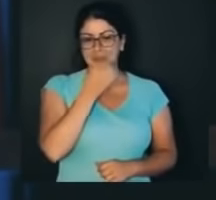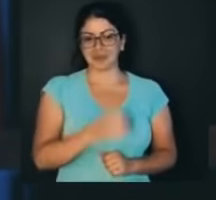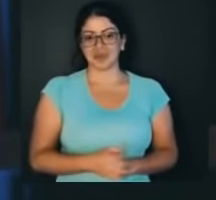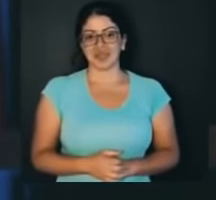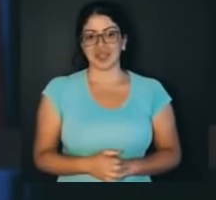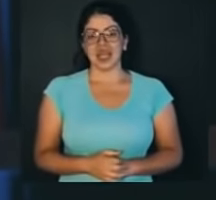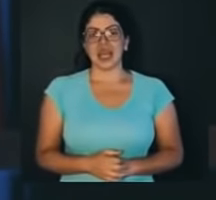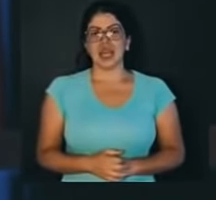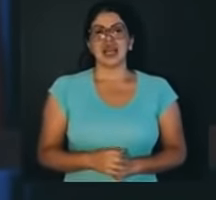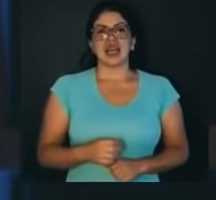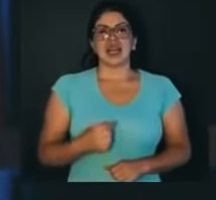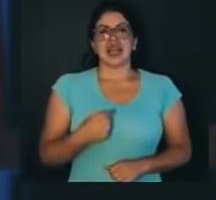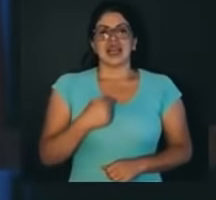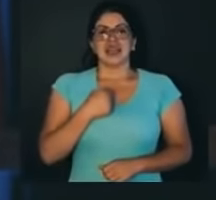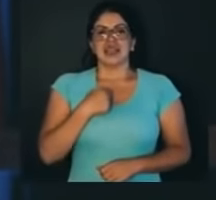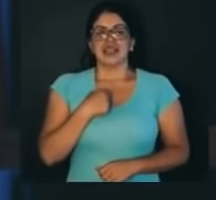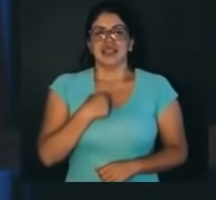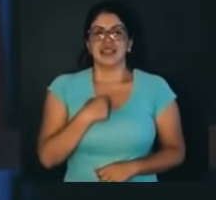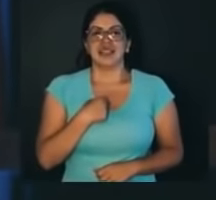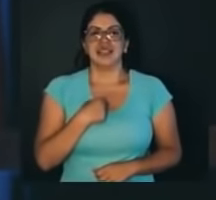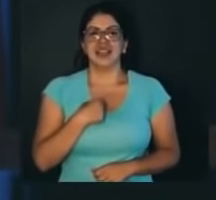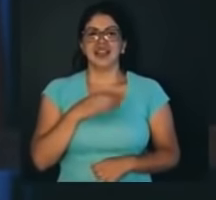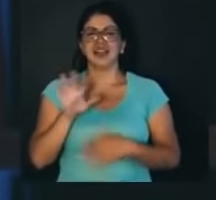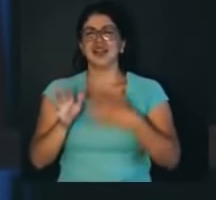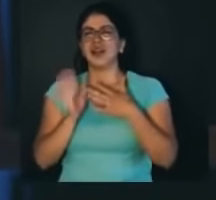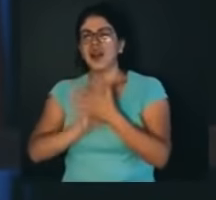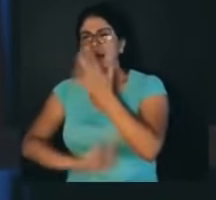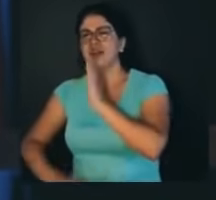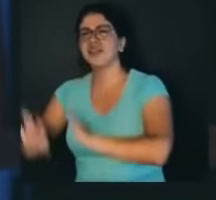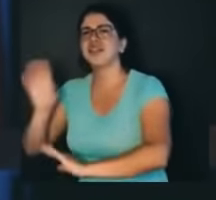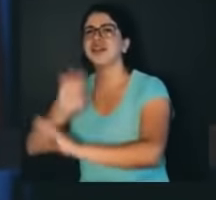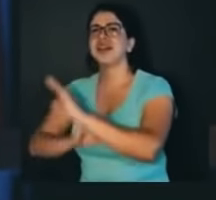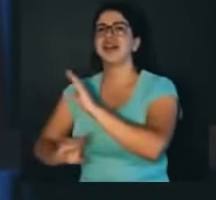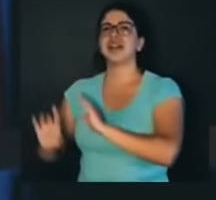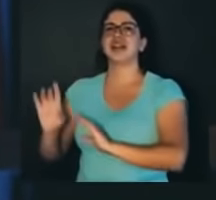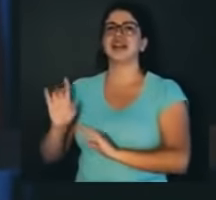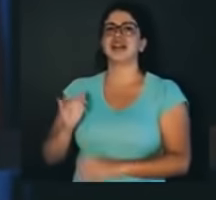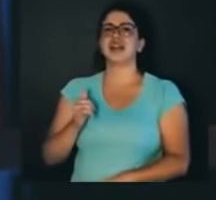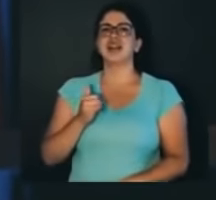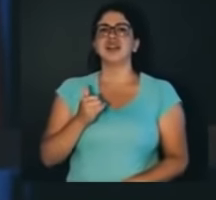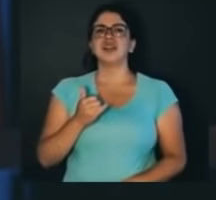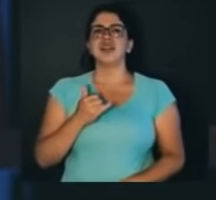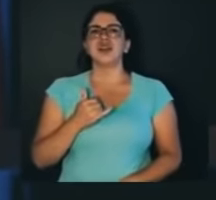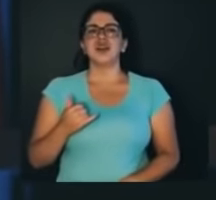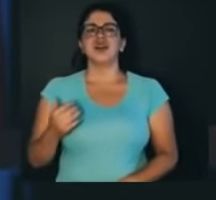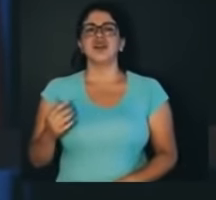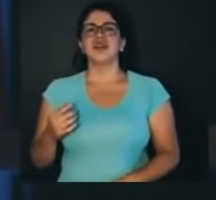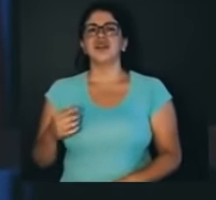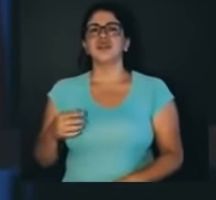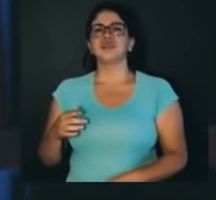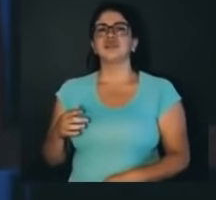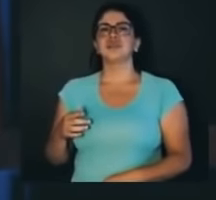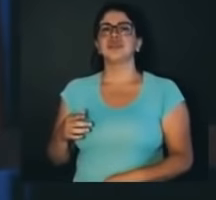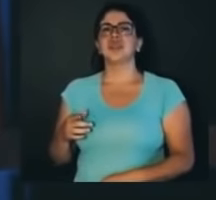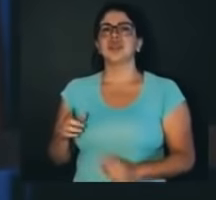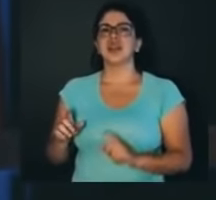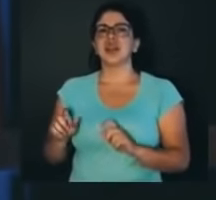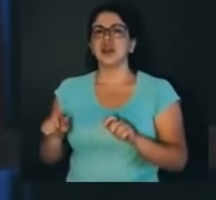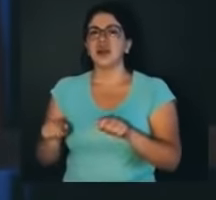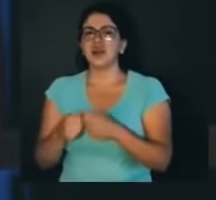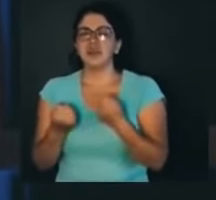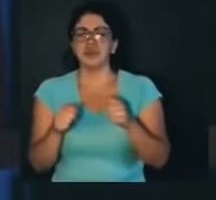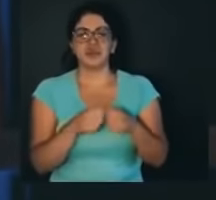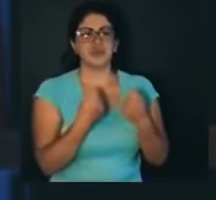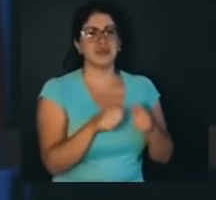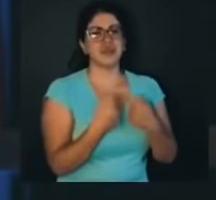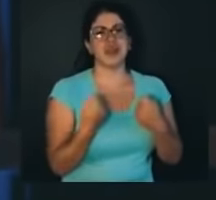tendo convocado a multidão, lhes disse: ouvi e atentai. Não é o que entra pela boca que